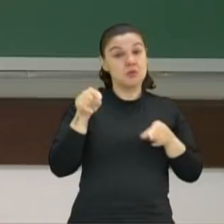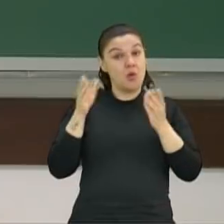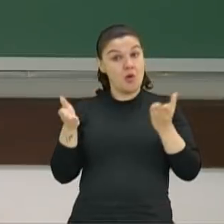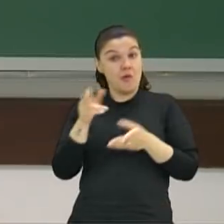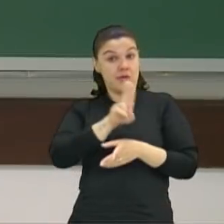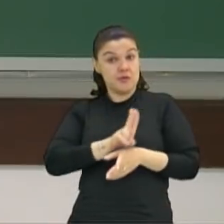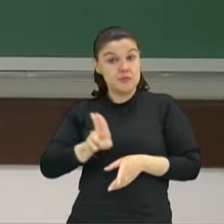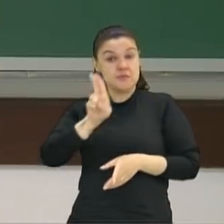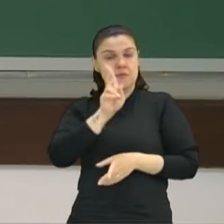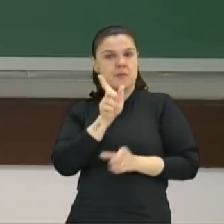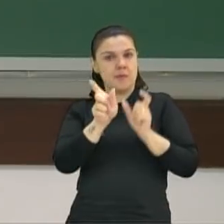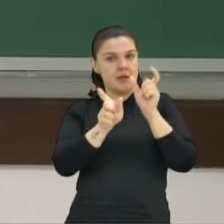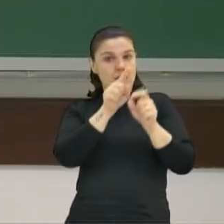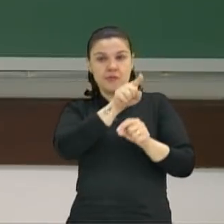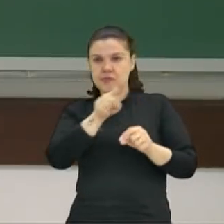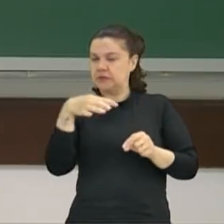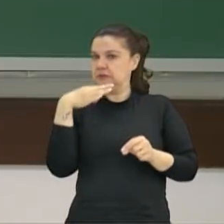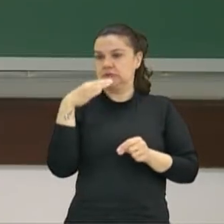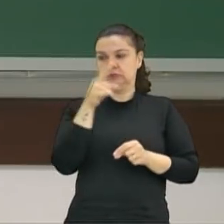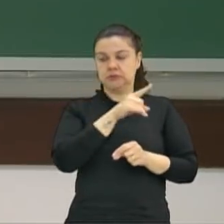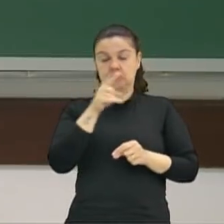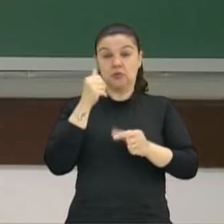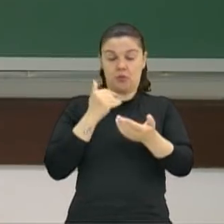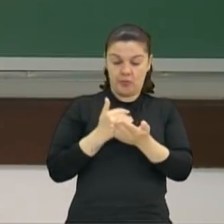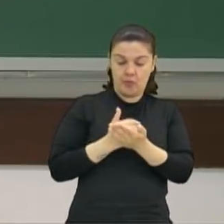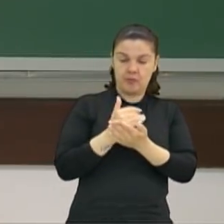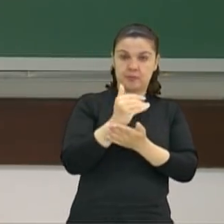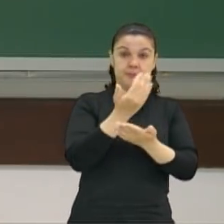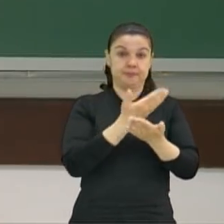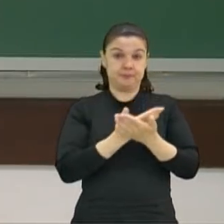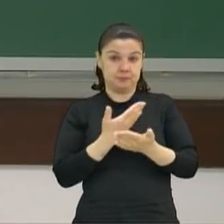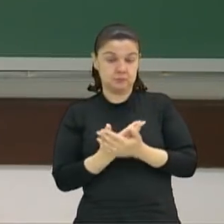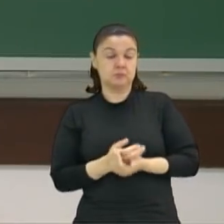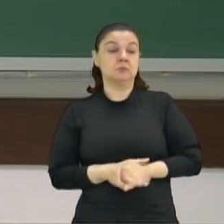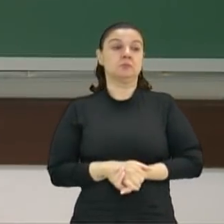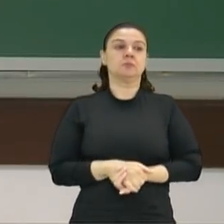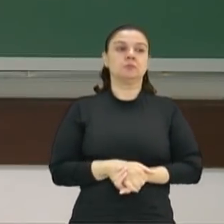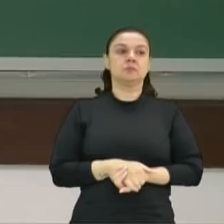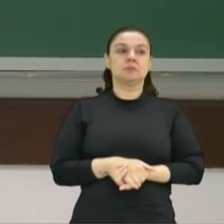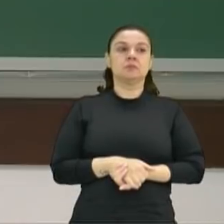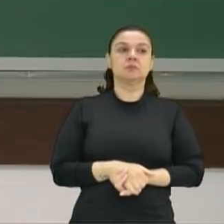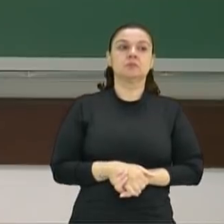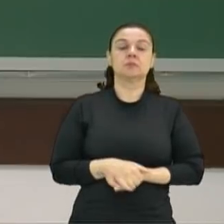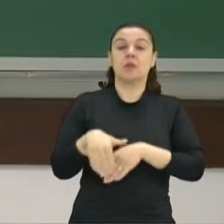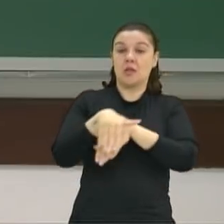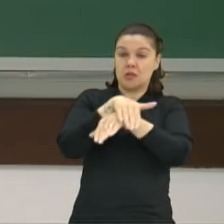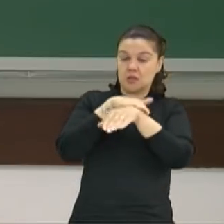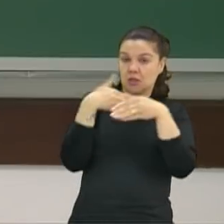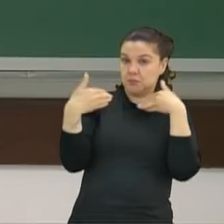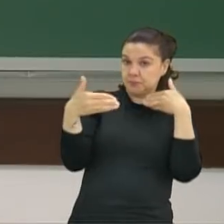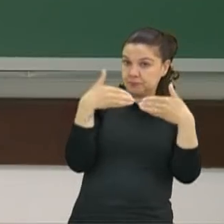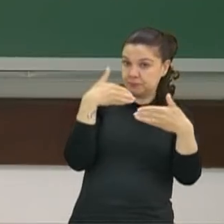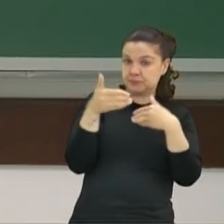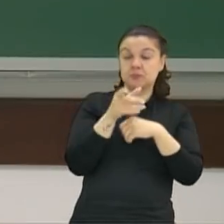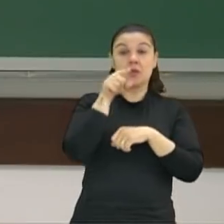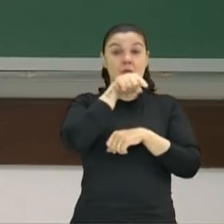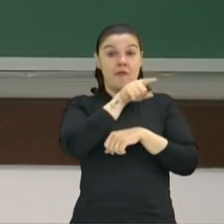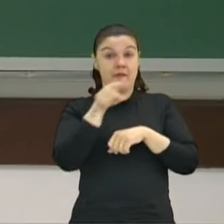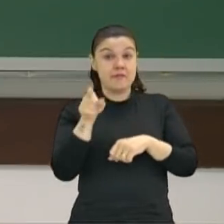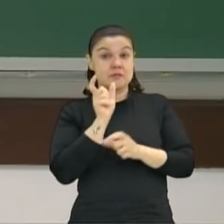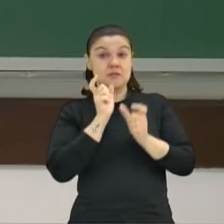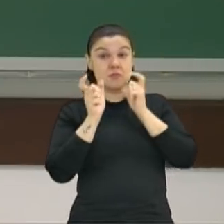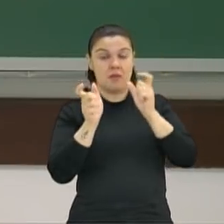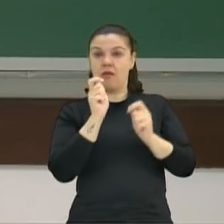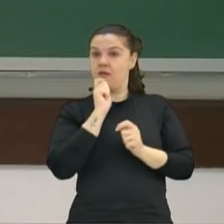desconhecem até o momento. Então, desde o início das aulas que nós estamos conversando, essas